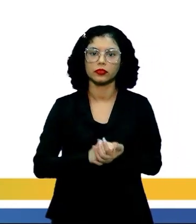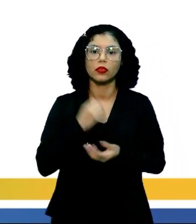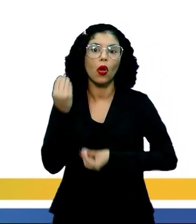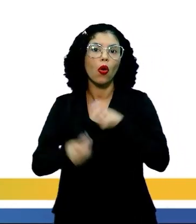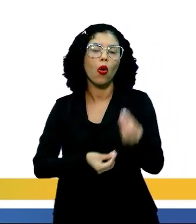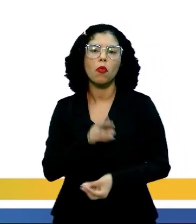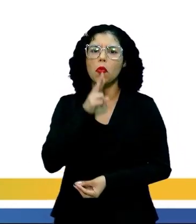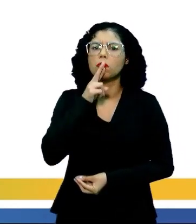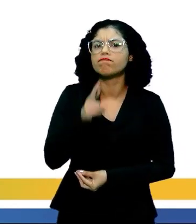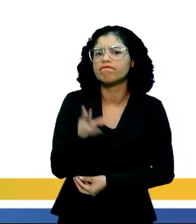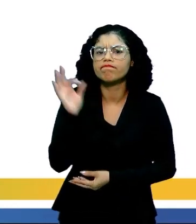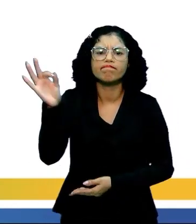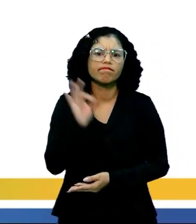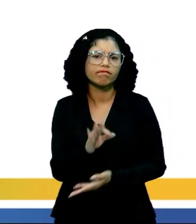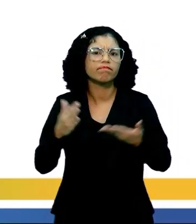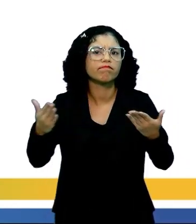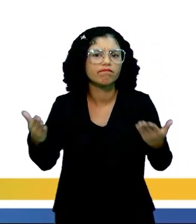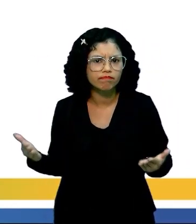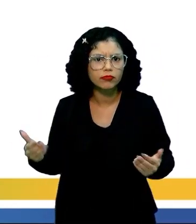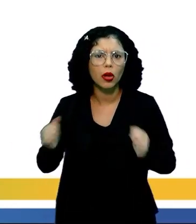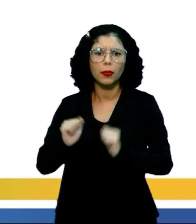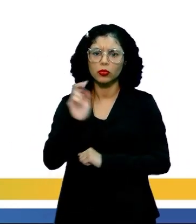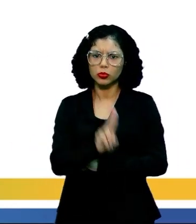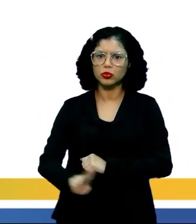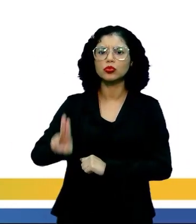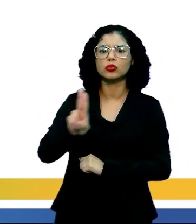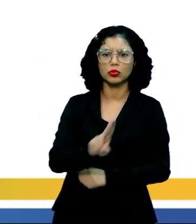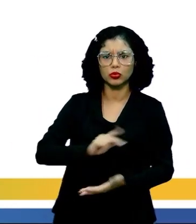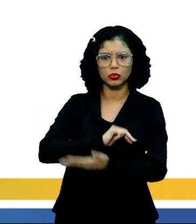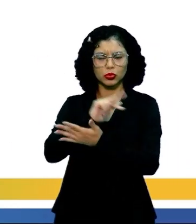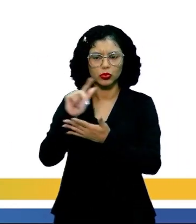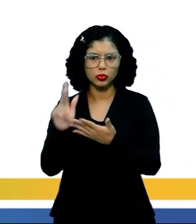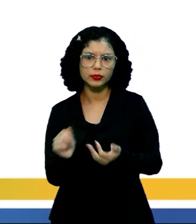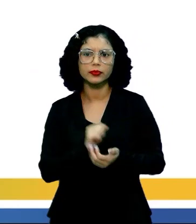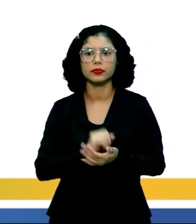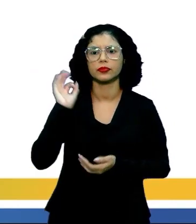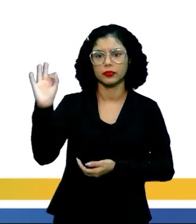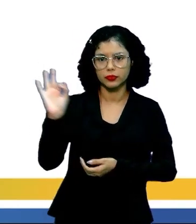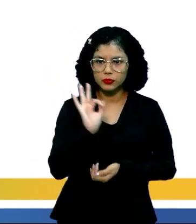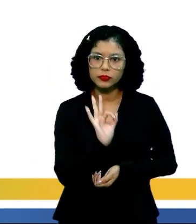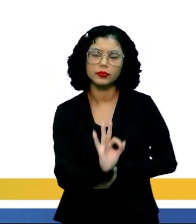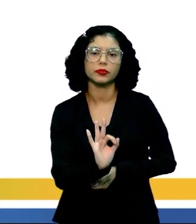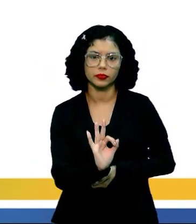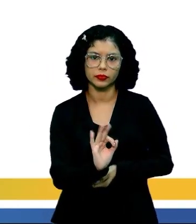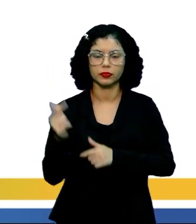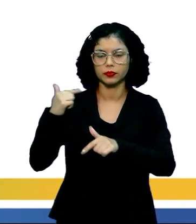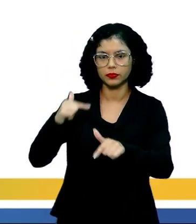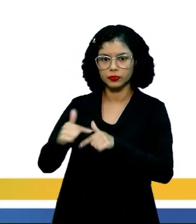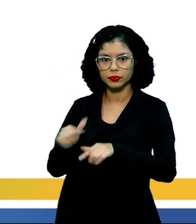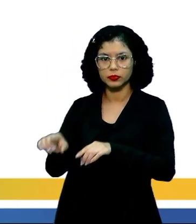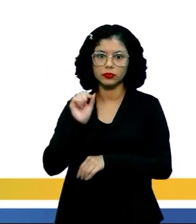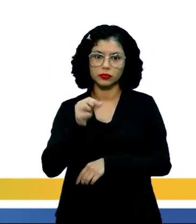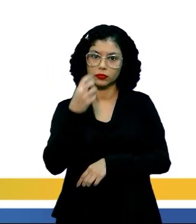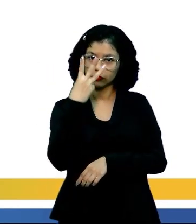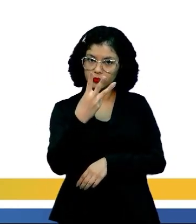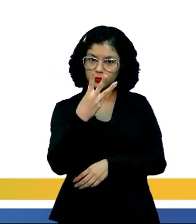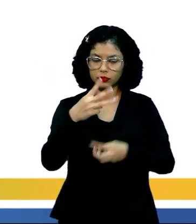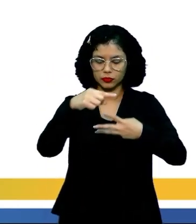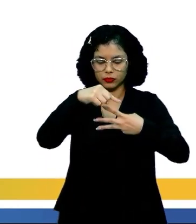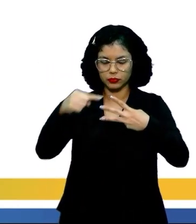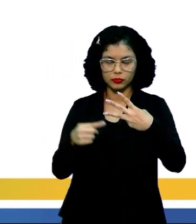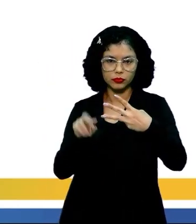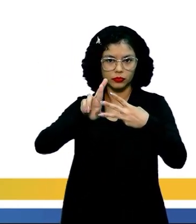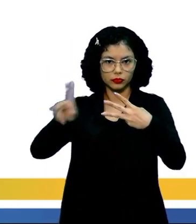como calcular a porcentagem? Podemos utilizar diversas formas, tá? Vamos a trabalhar aqui três